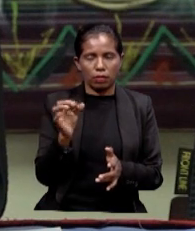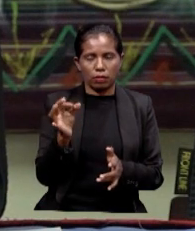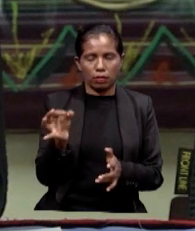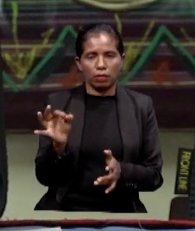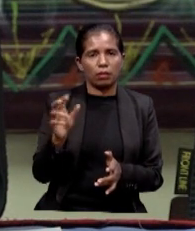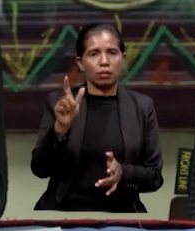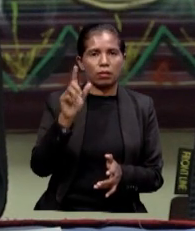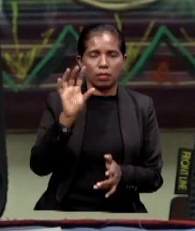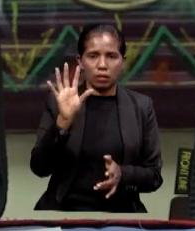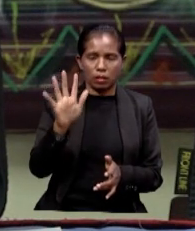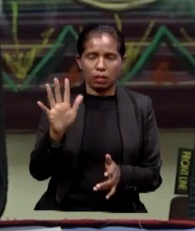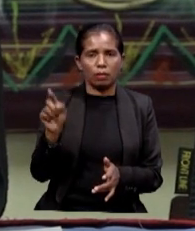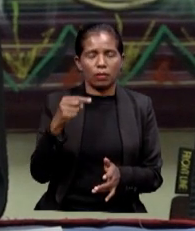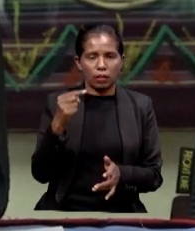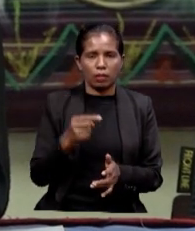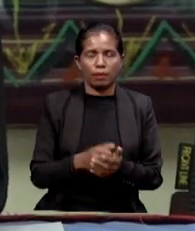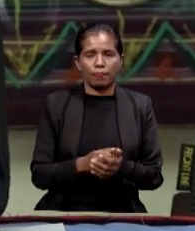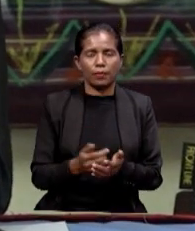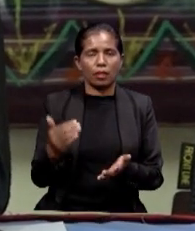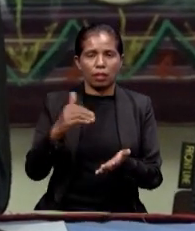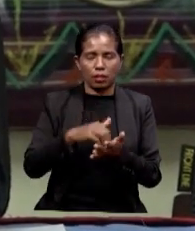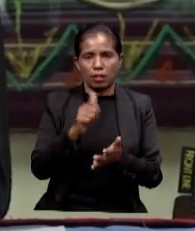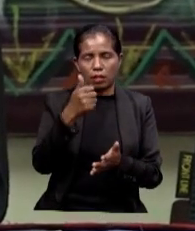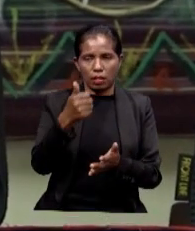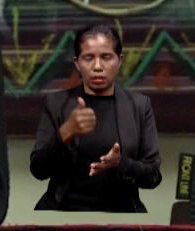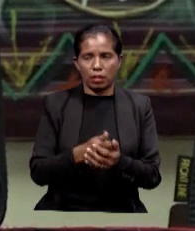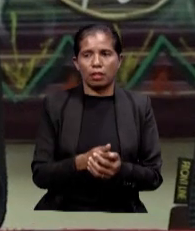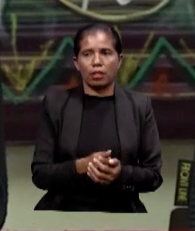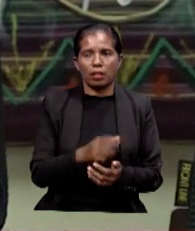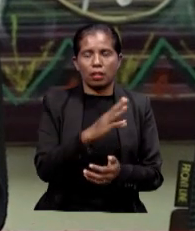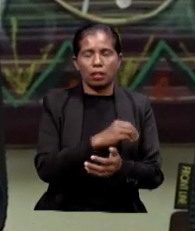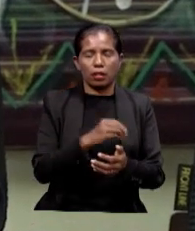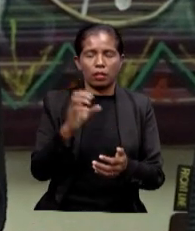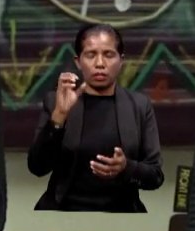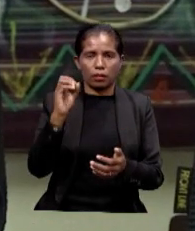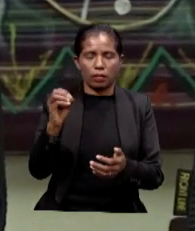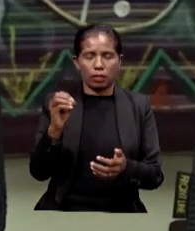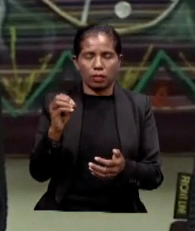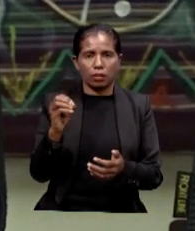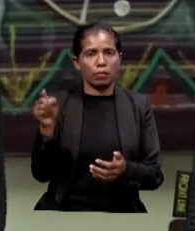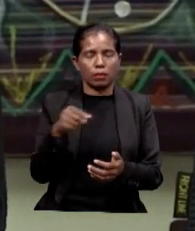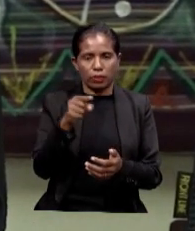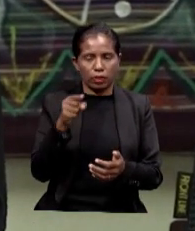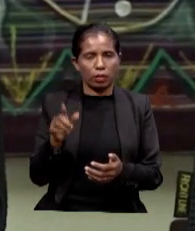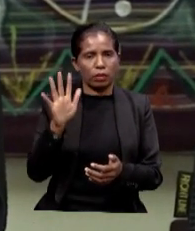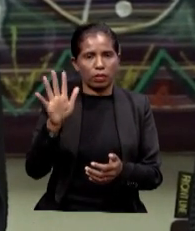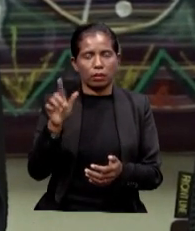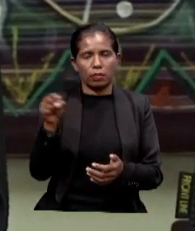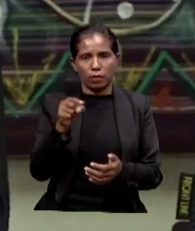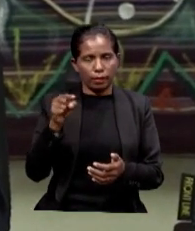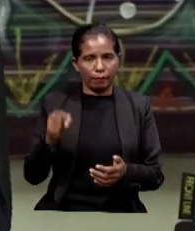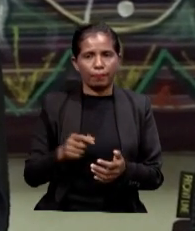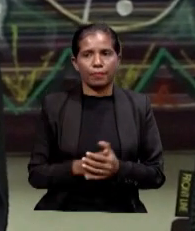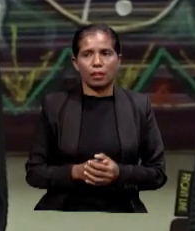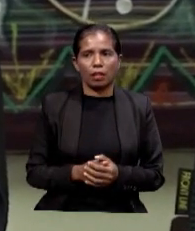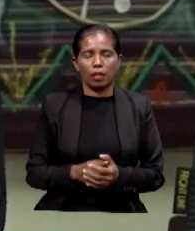99,95%, reprovados 10, equivalente a 0,05%. Ensino